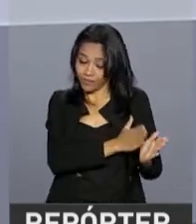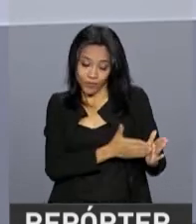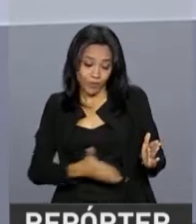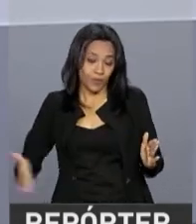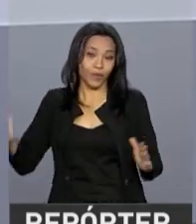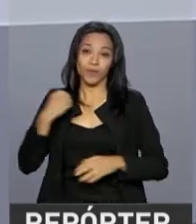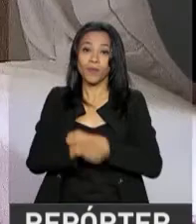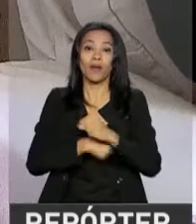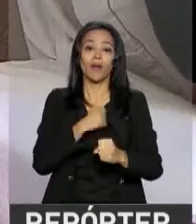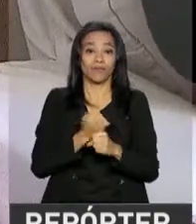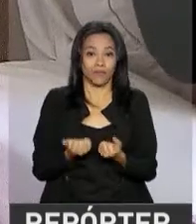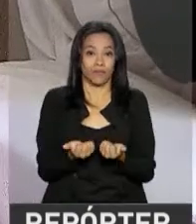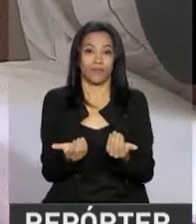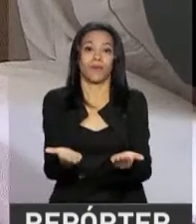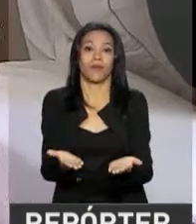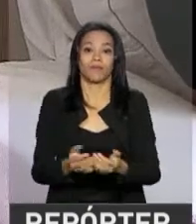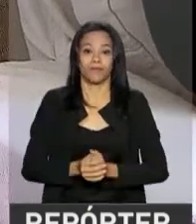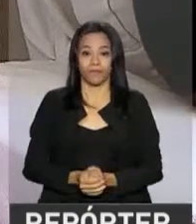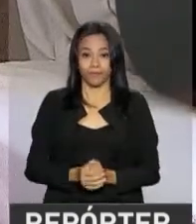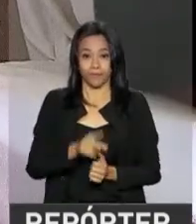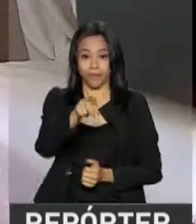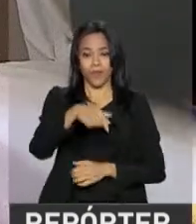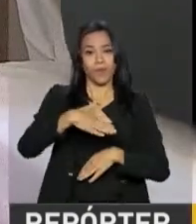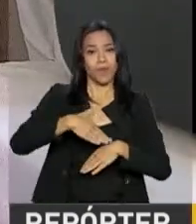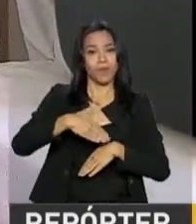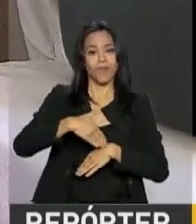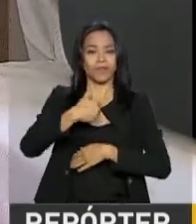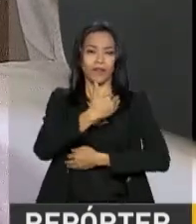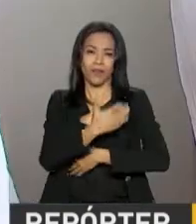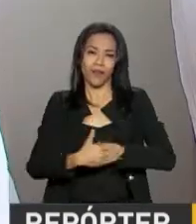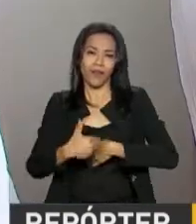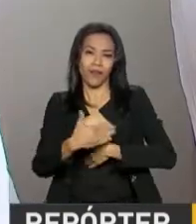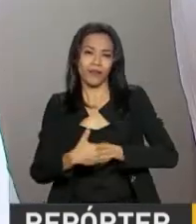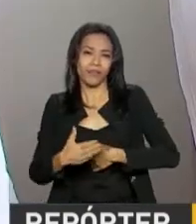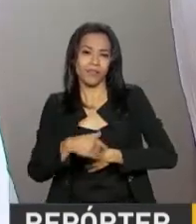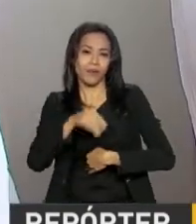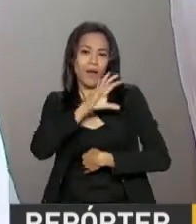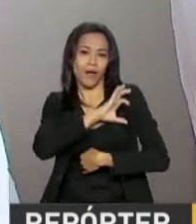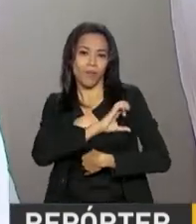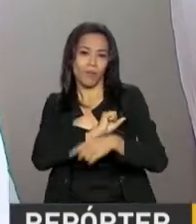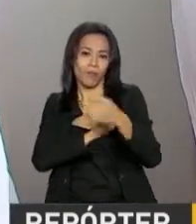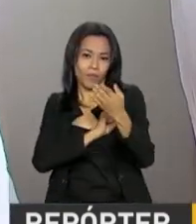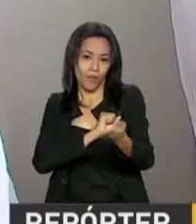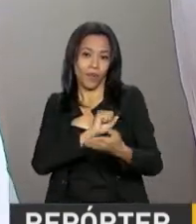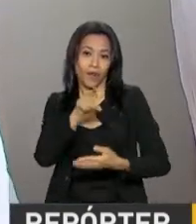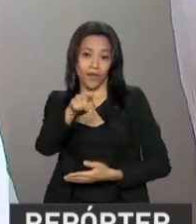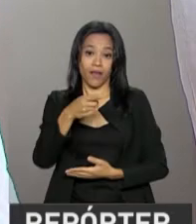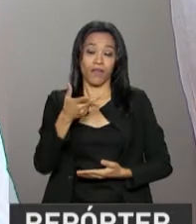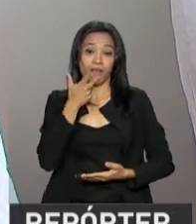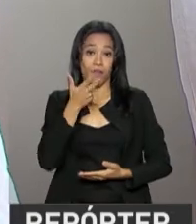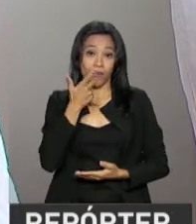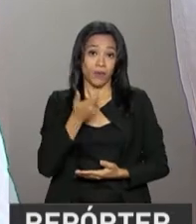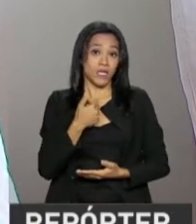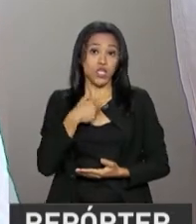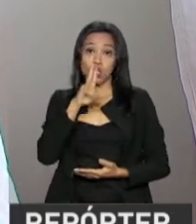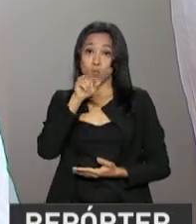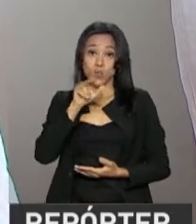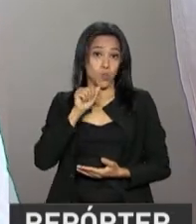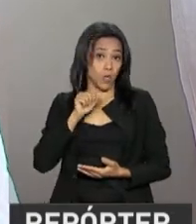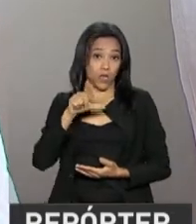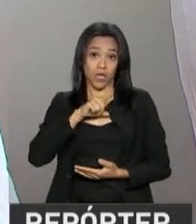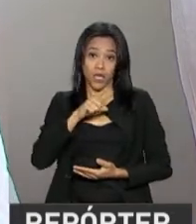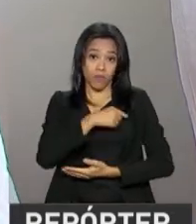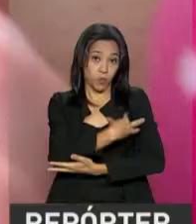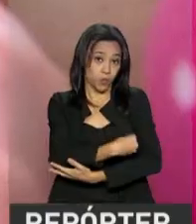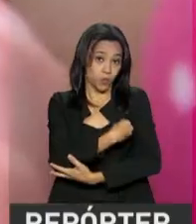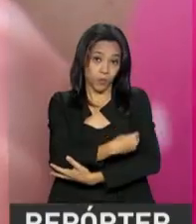ano. Um momento de carinho e amor que é só delas. Tayane conta que nunca teve dificuldade para